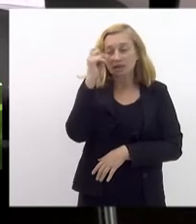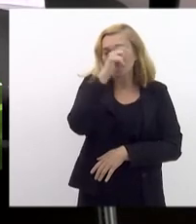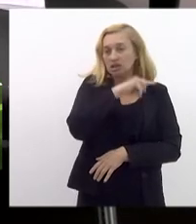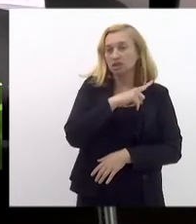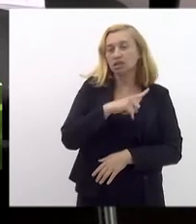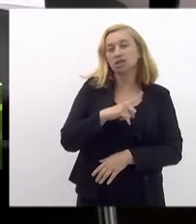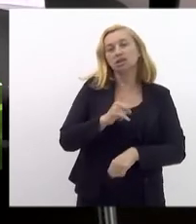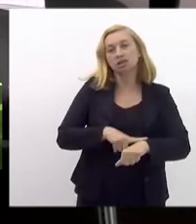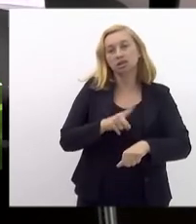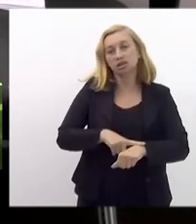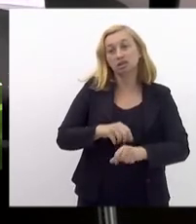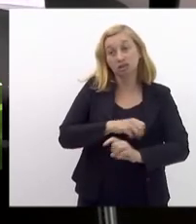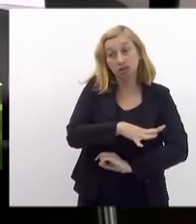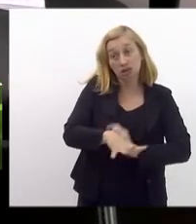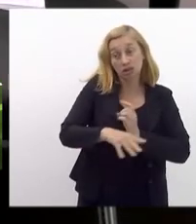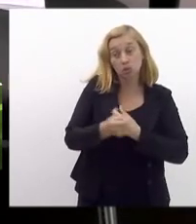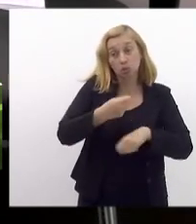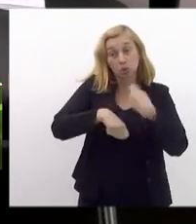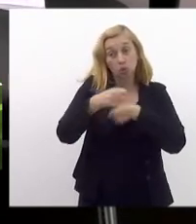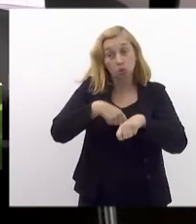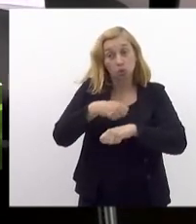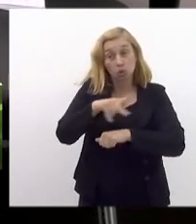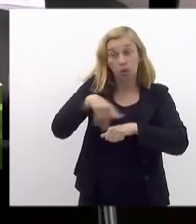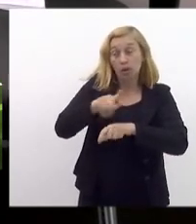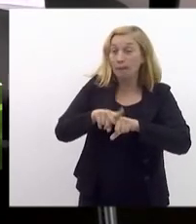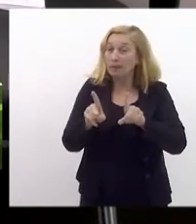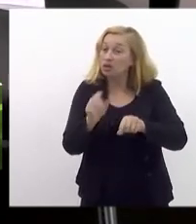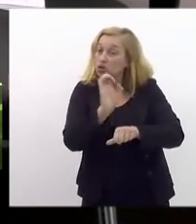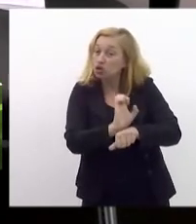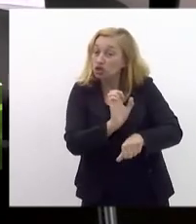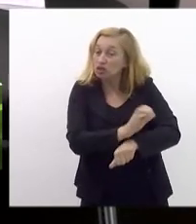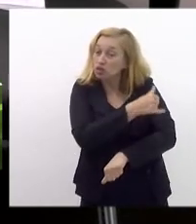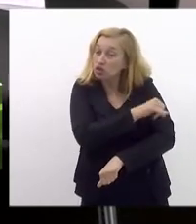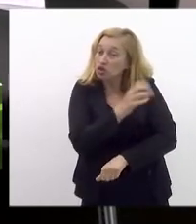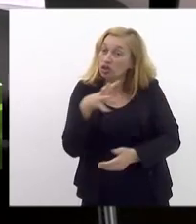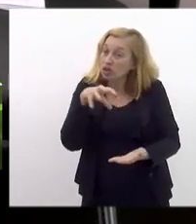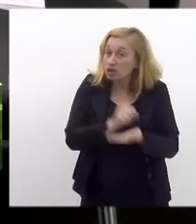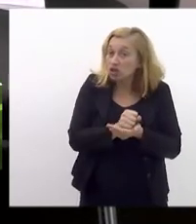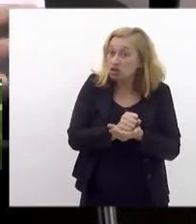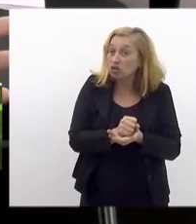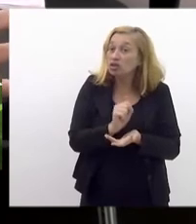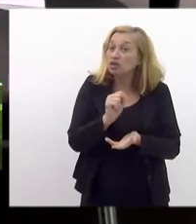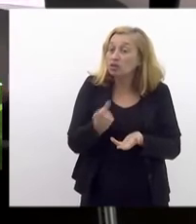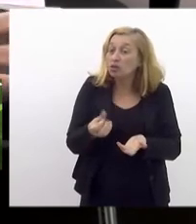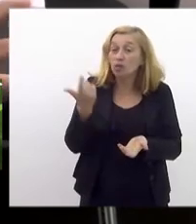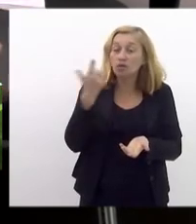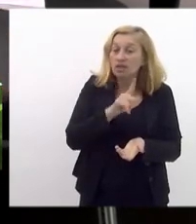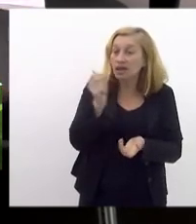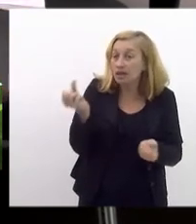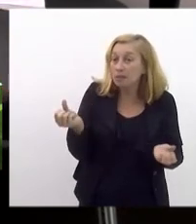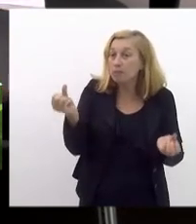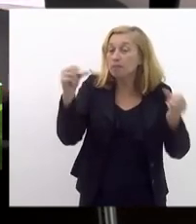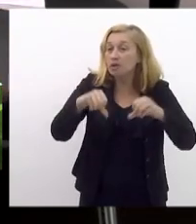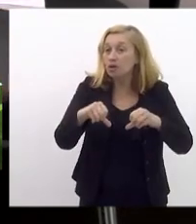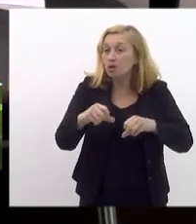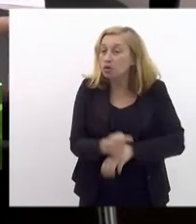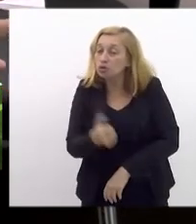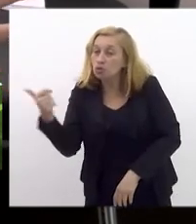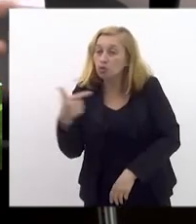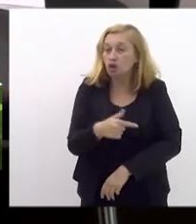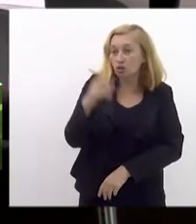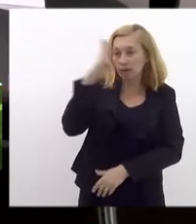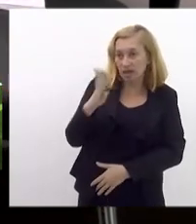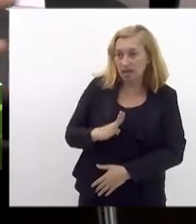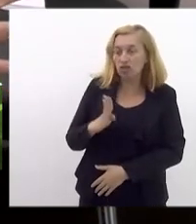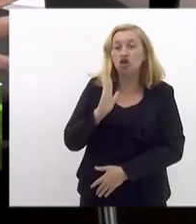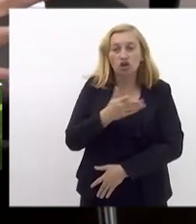social e econômico do nosso país, mas eu registro que o Estado do Rio de Janeiro consegue pior em termos de desempenho do que o nosso Brasil. Aqui